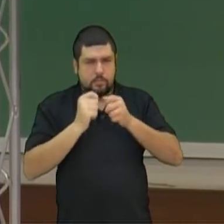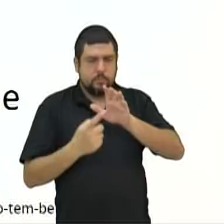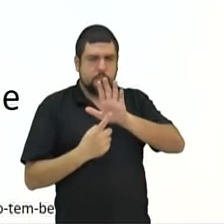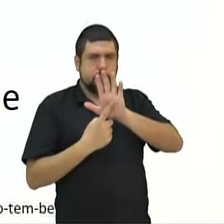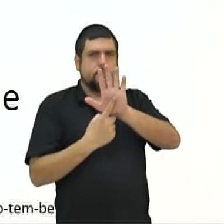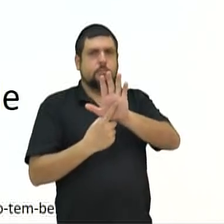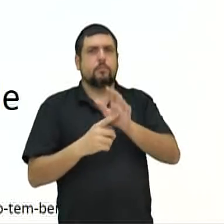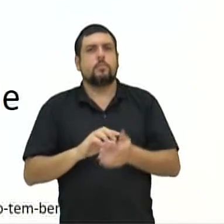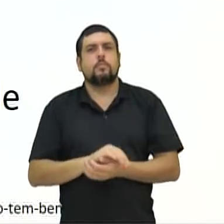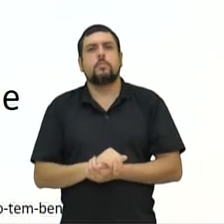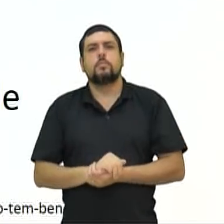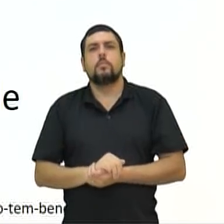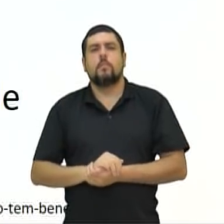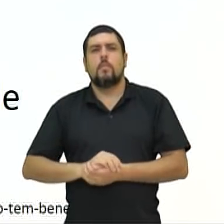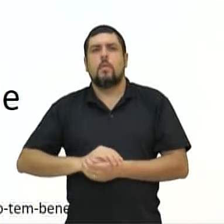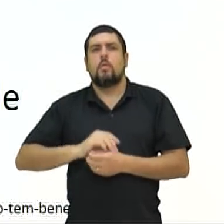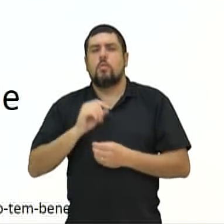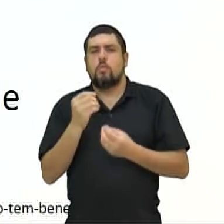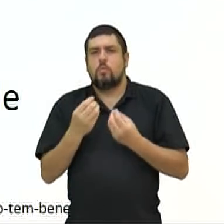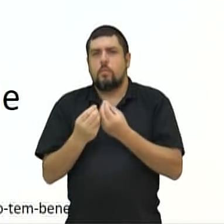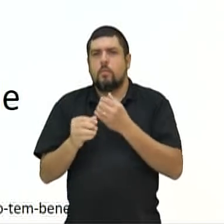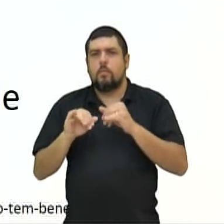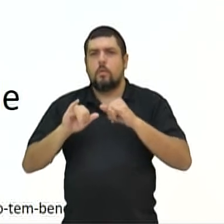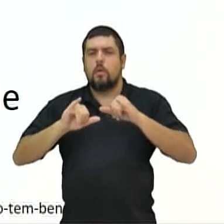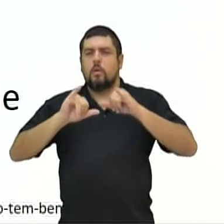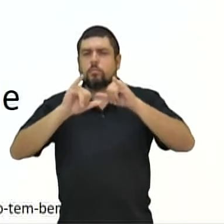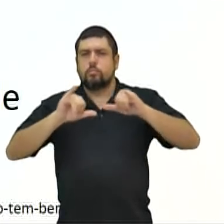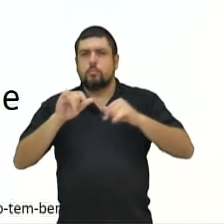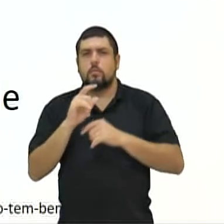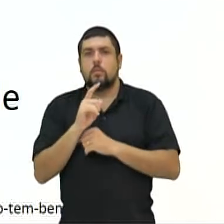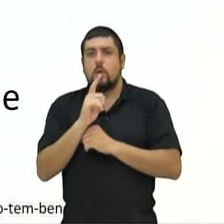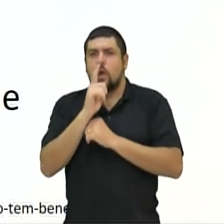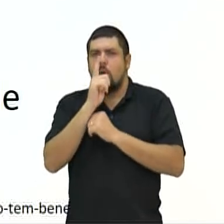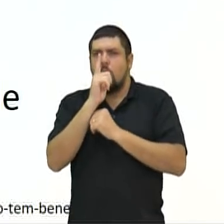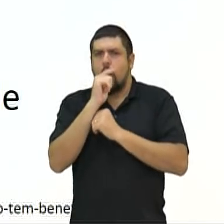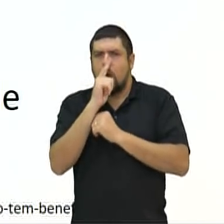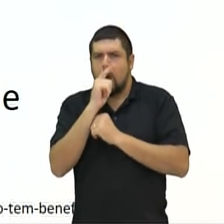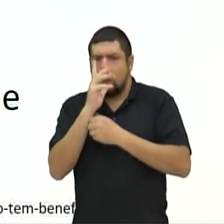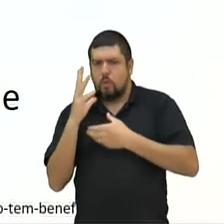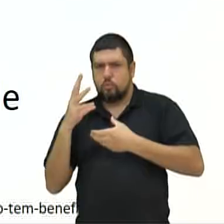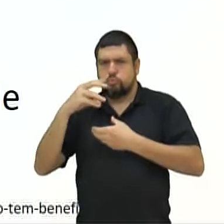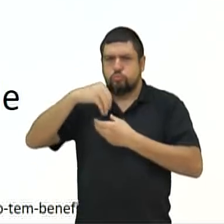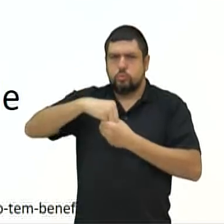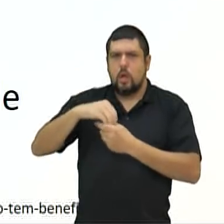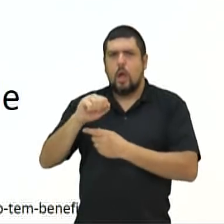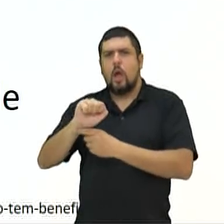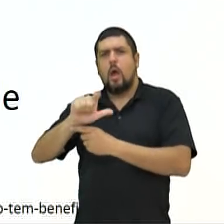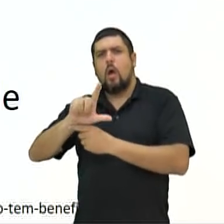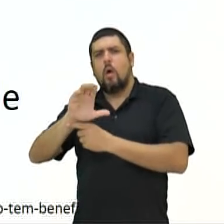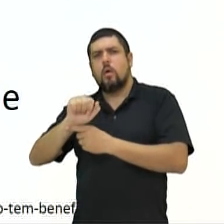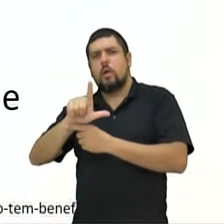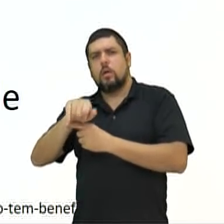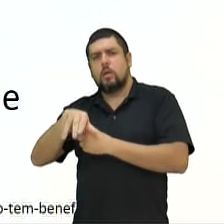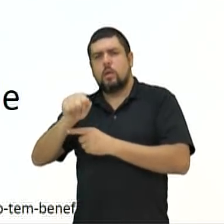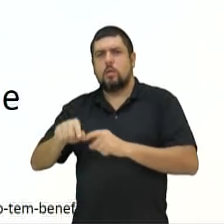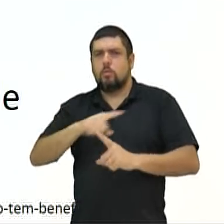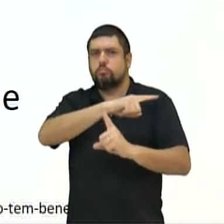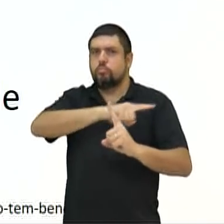vocês. Propaganda de água alcalina é vetada. Esse produto tem